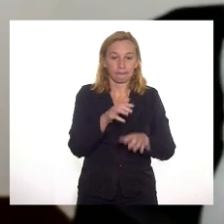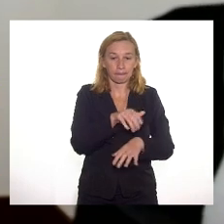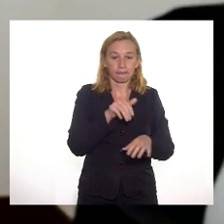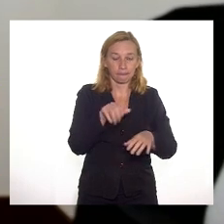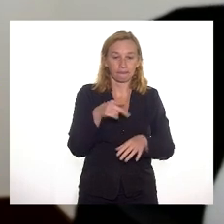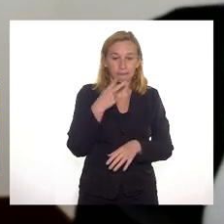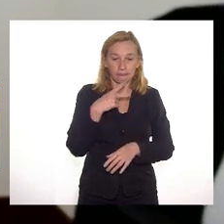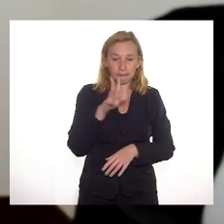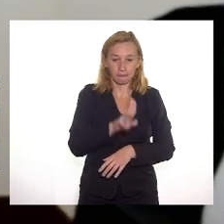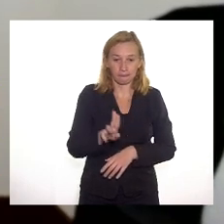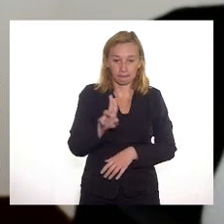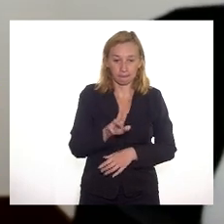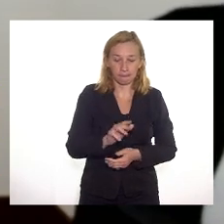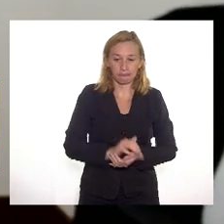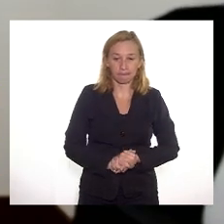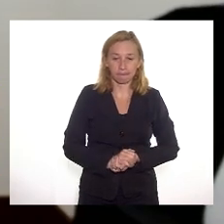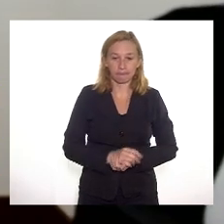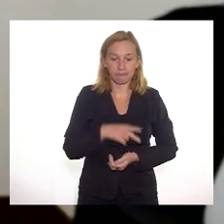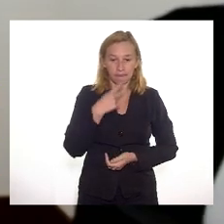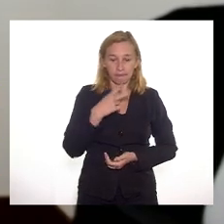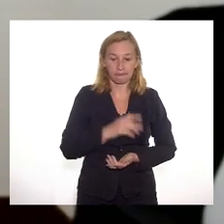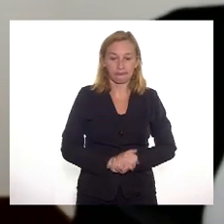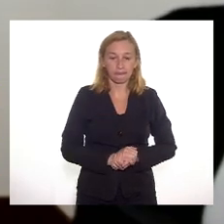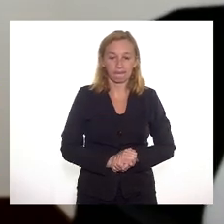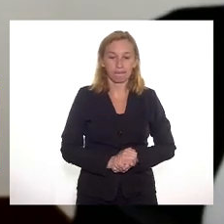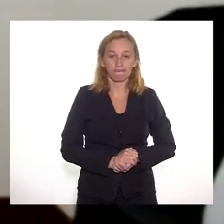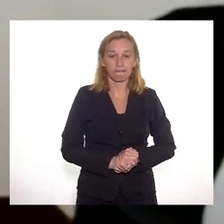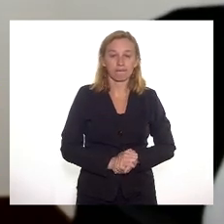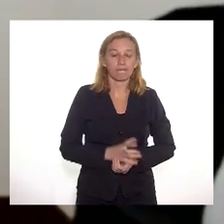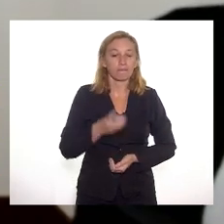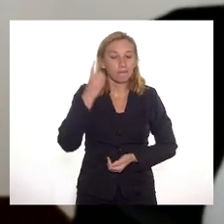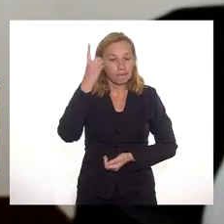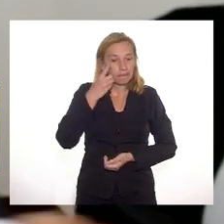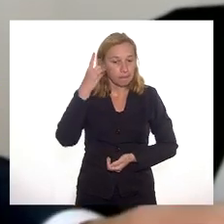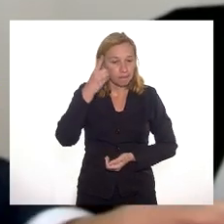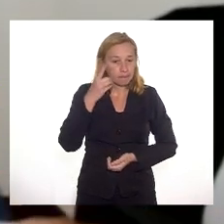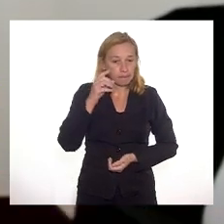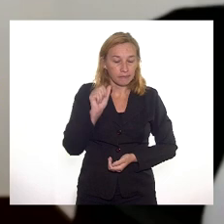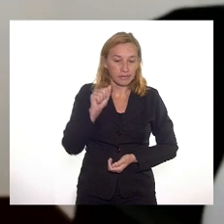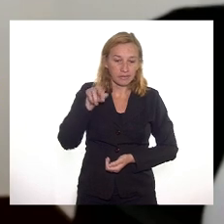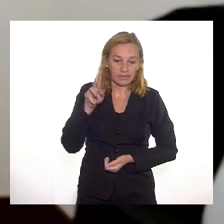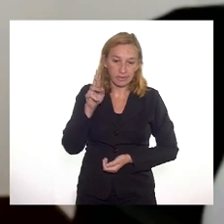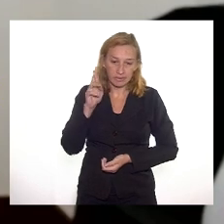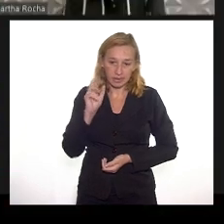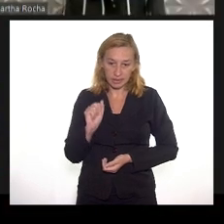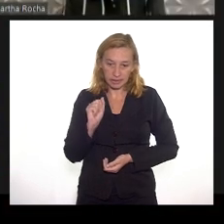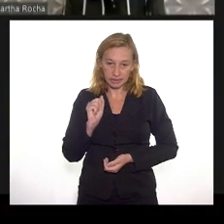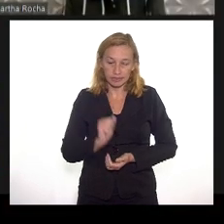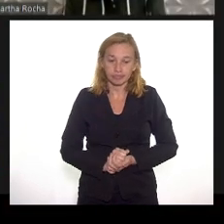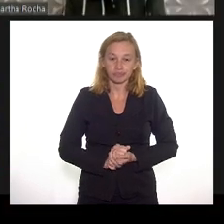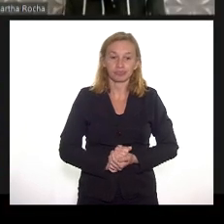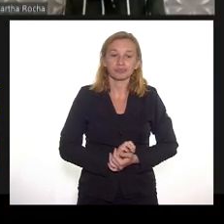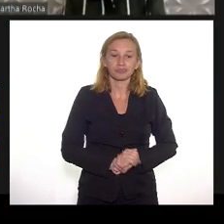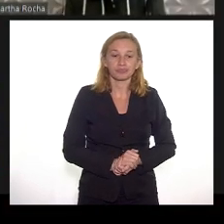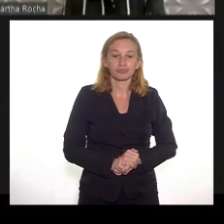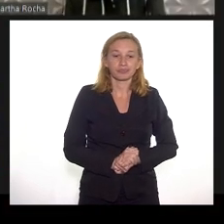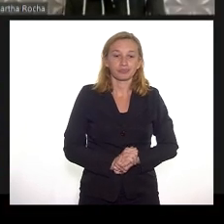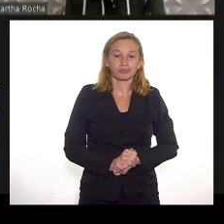fazer uma declaraçãozinha rápida de voto. Deputada Adriana Baltazar.